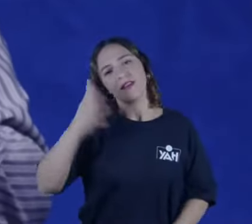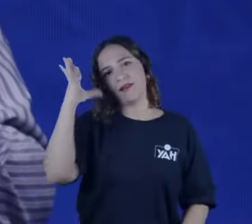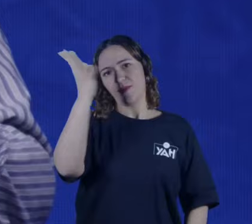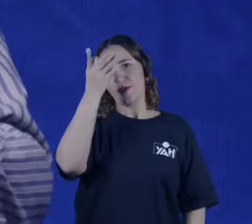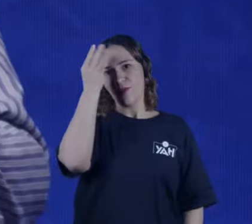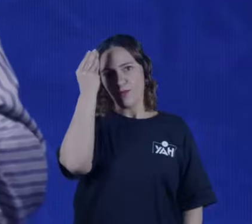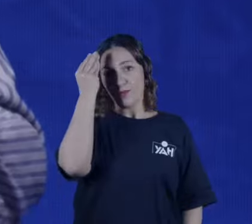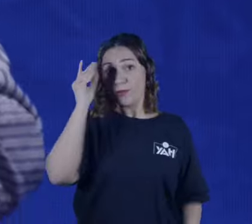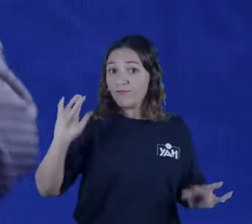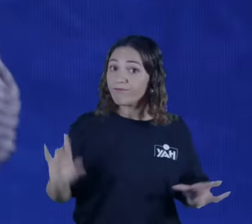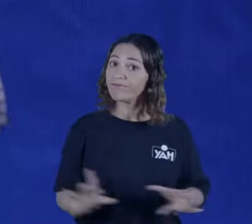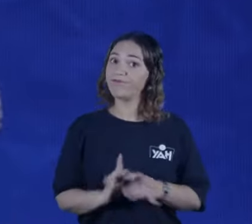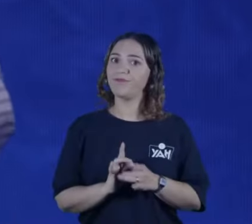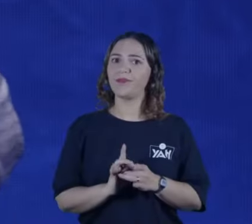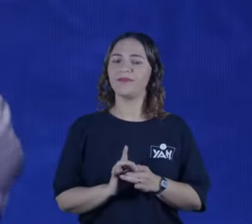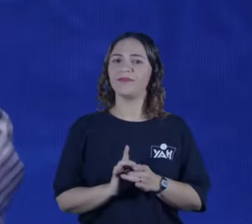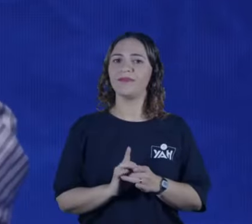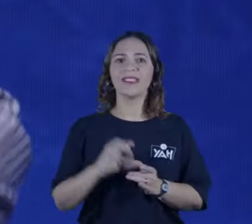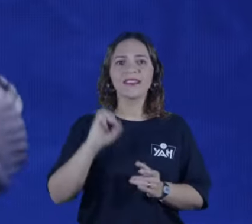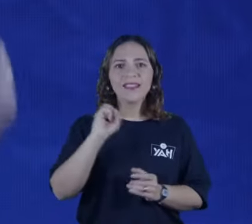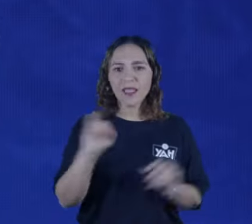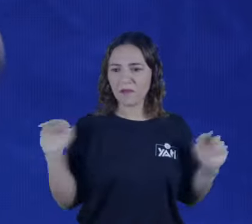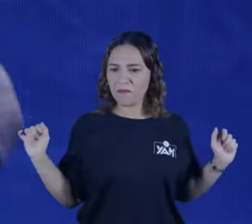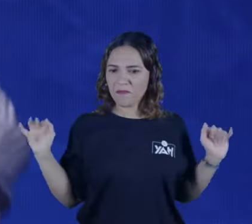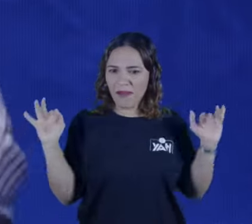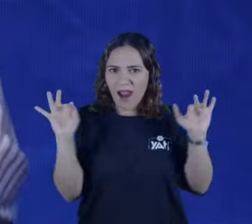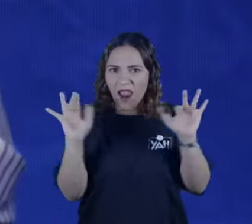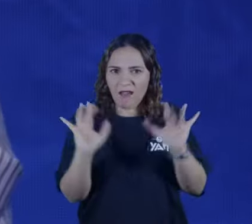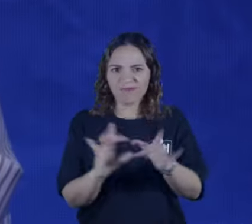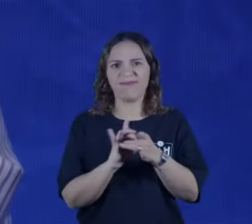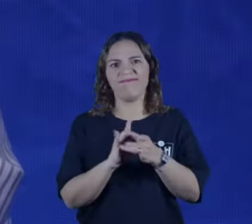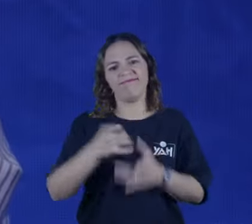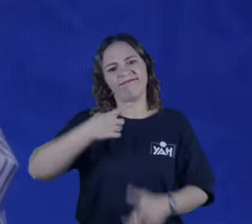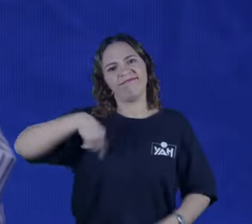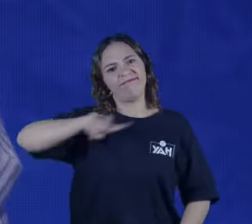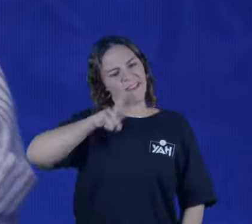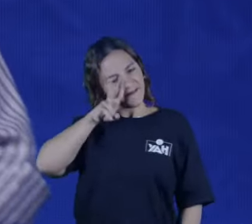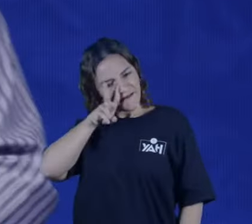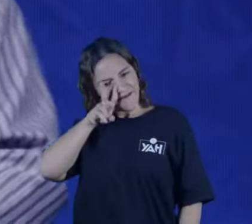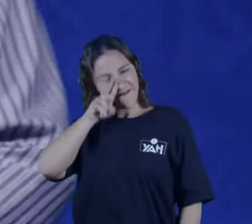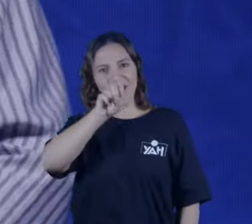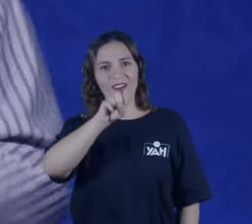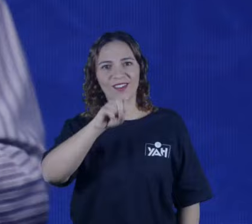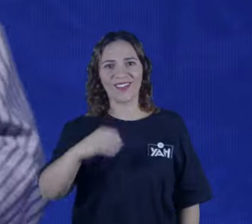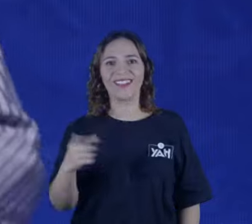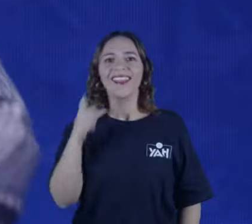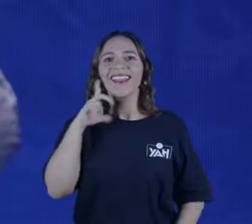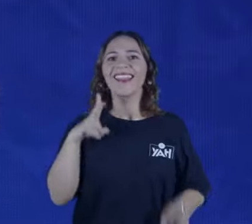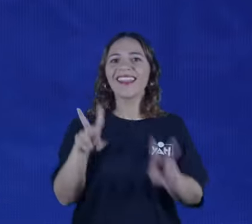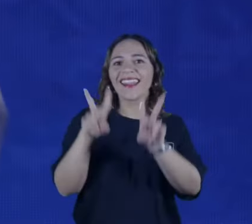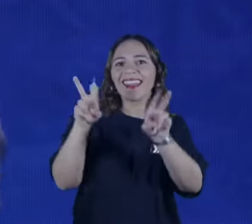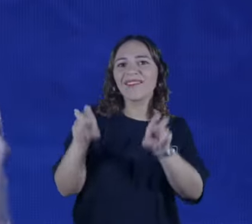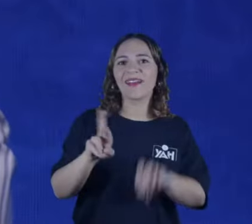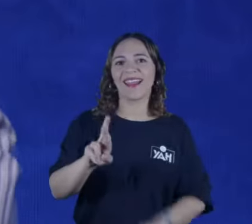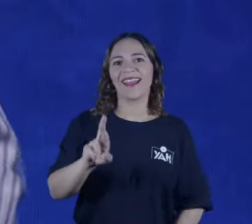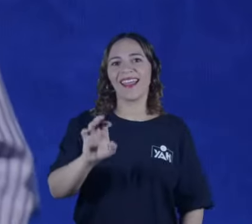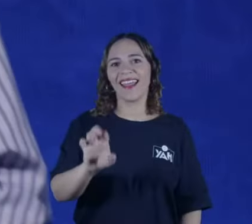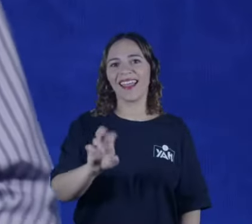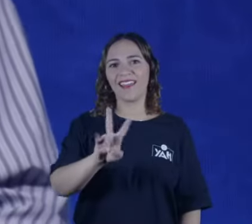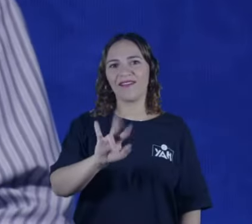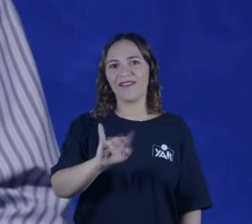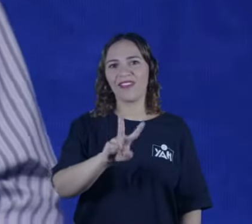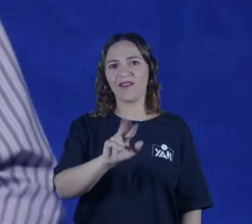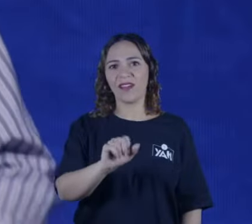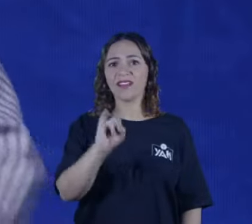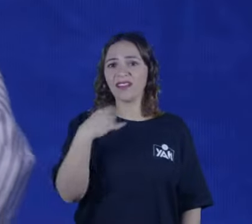Juntamente. Quando estamos juntos, somos mais fortes. Esse é o lema do Reviva, né? Juntos somos mais